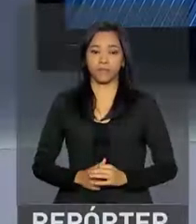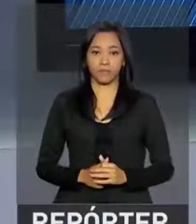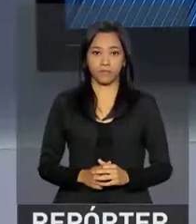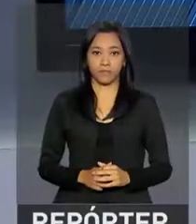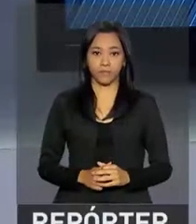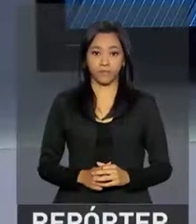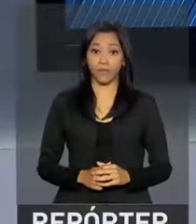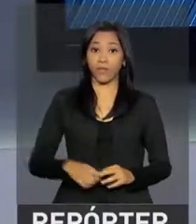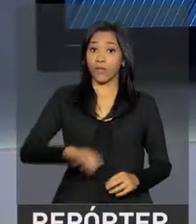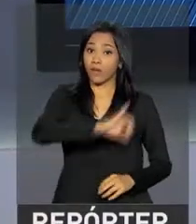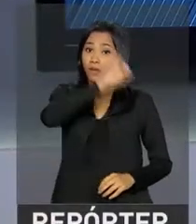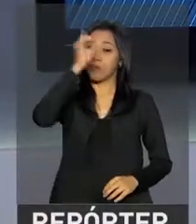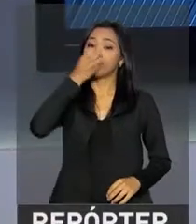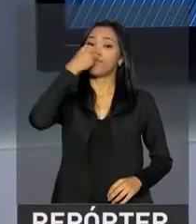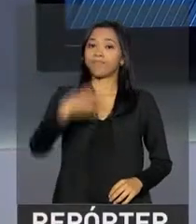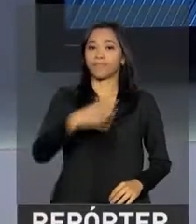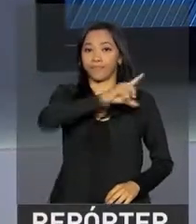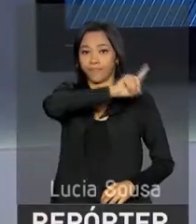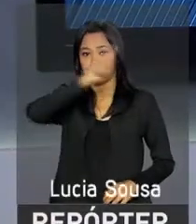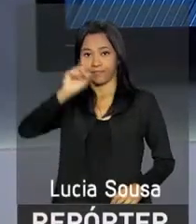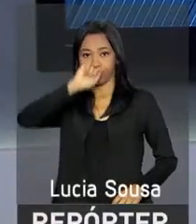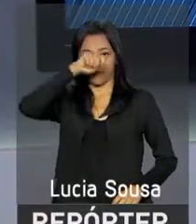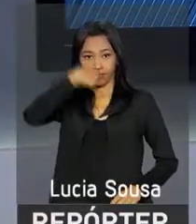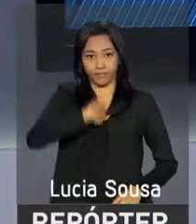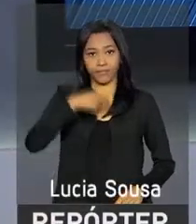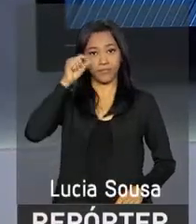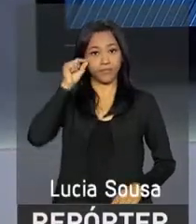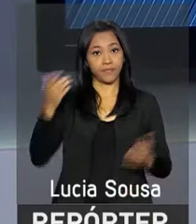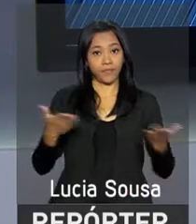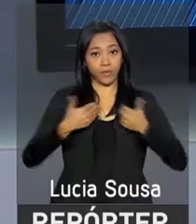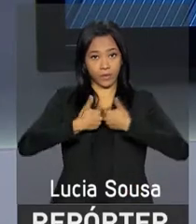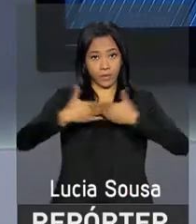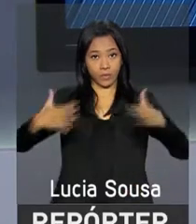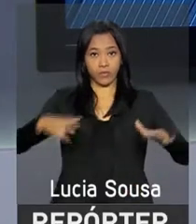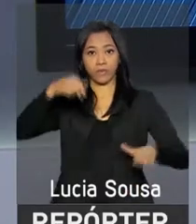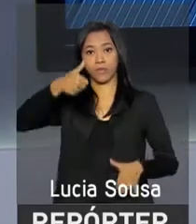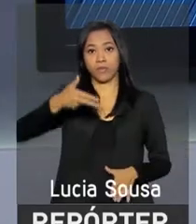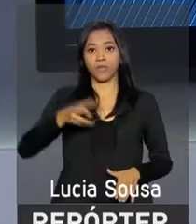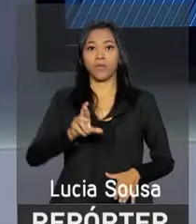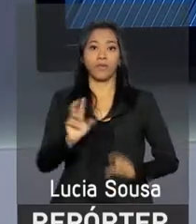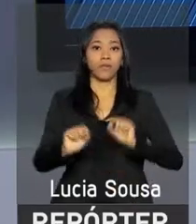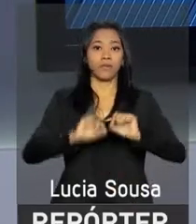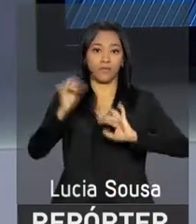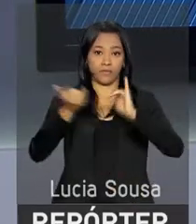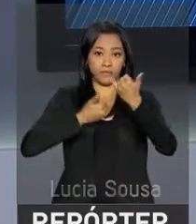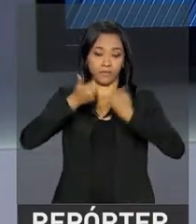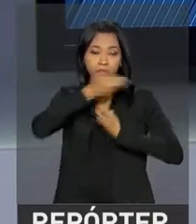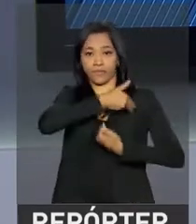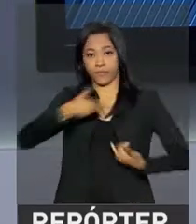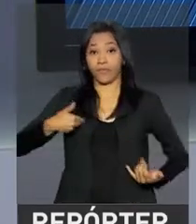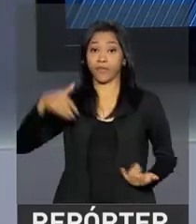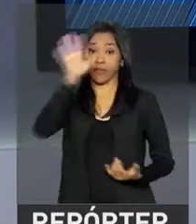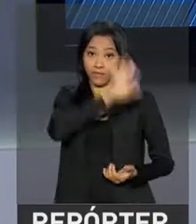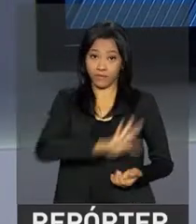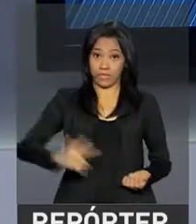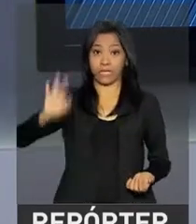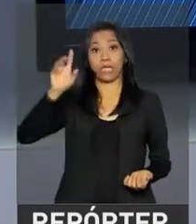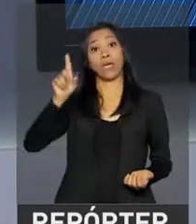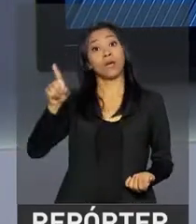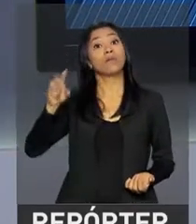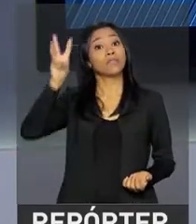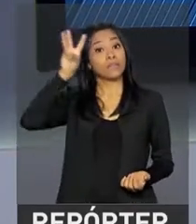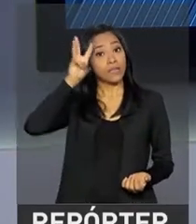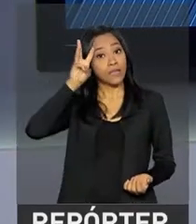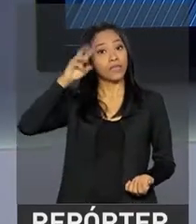olá bom dia sou carolina becker e começa agora o repórter nbr com as notícias do governo federal desta terça feira